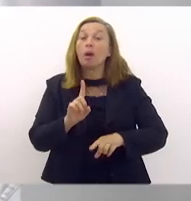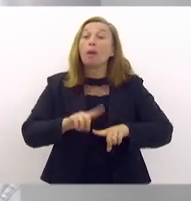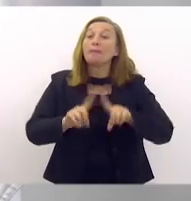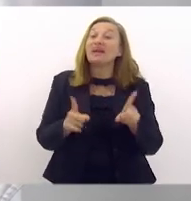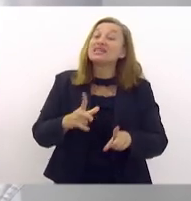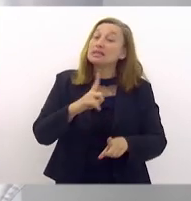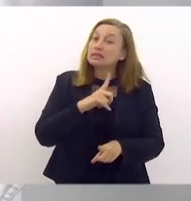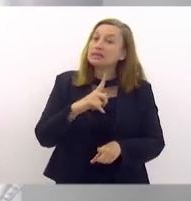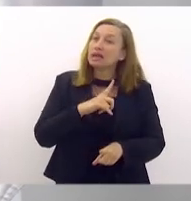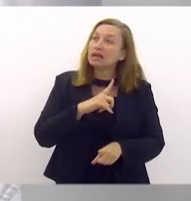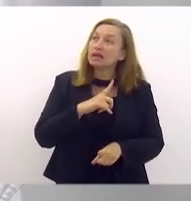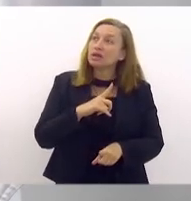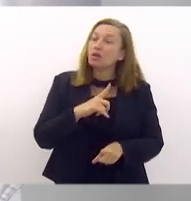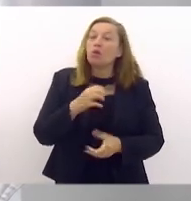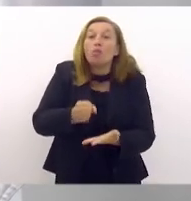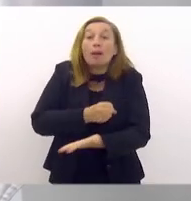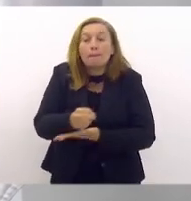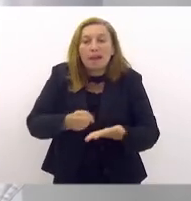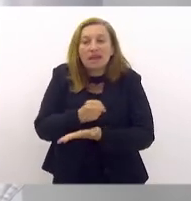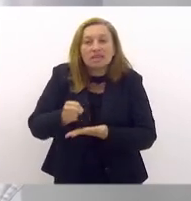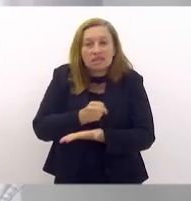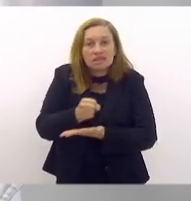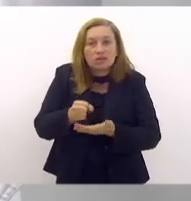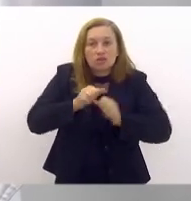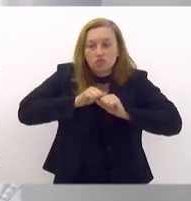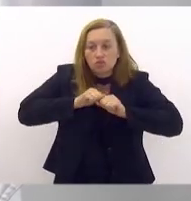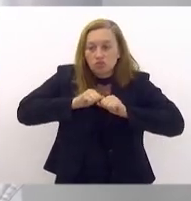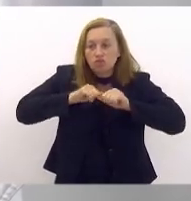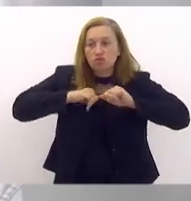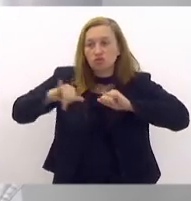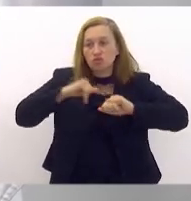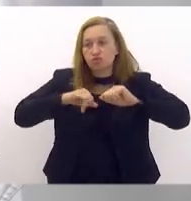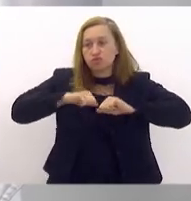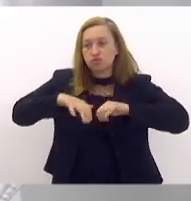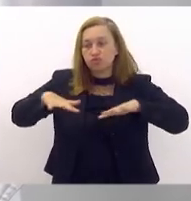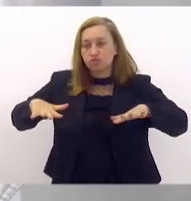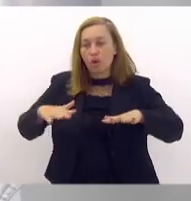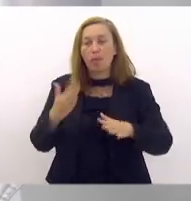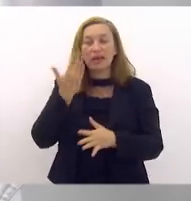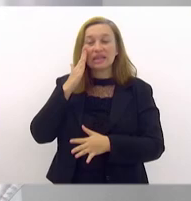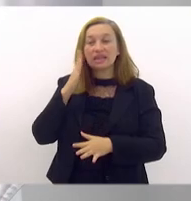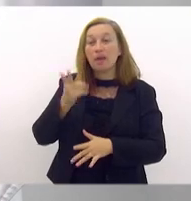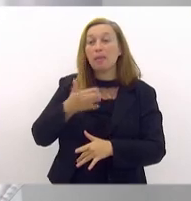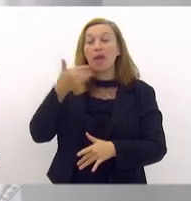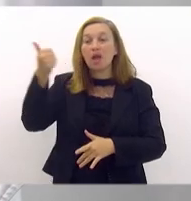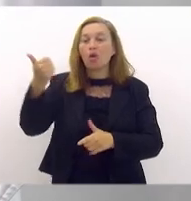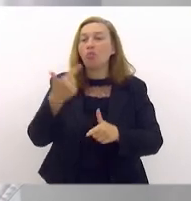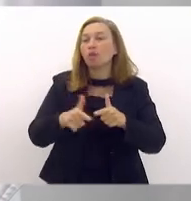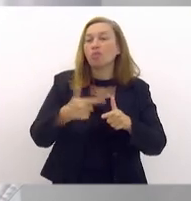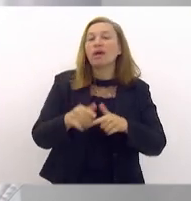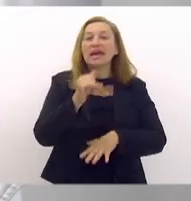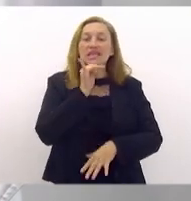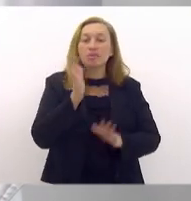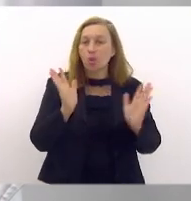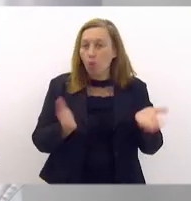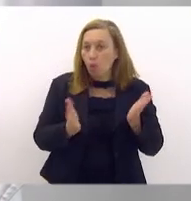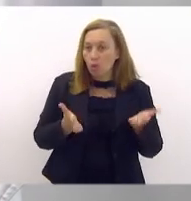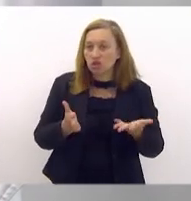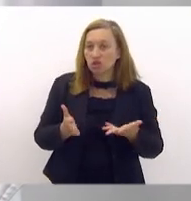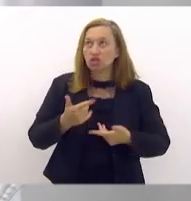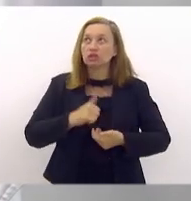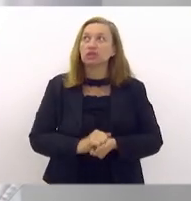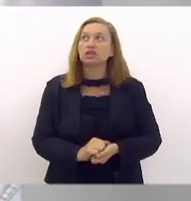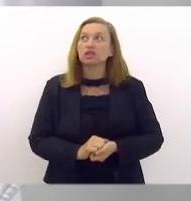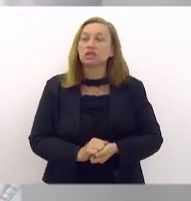tenha uma base de dados nacional para nos fazer entender esse problema. Por exemplo, hoje, a gente se vale muito